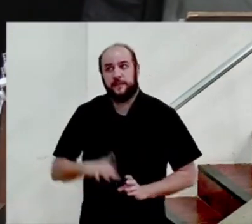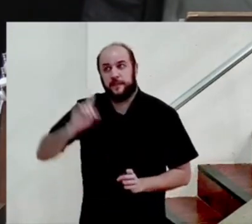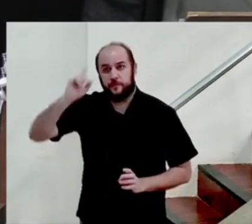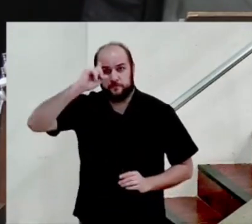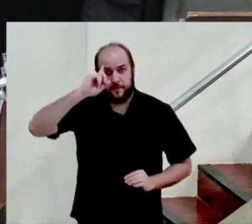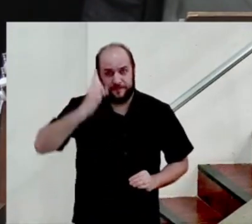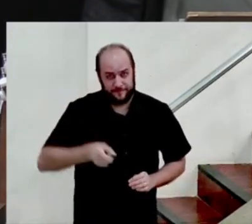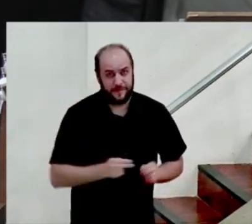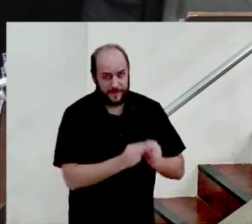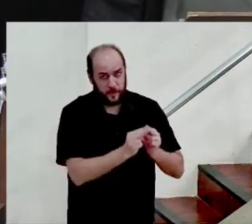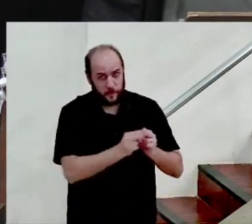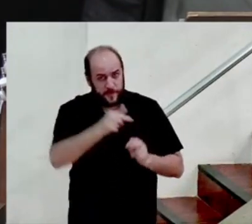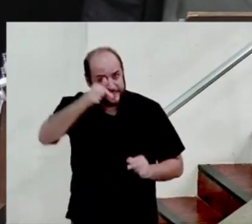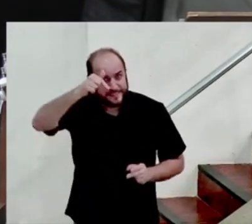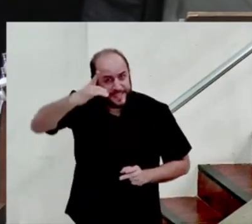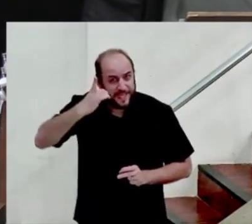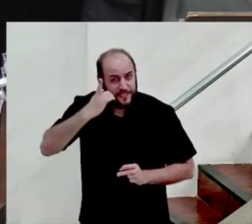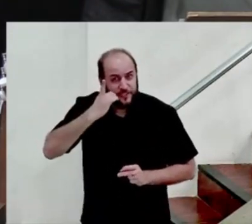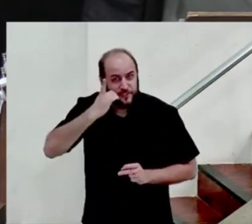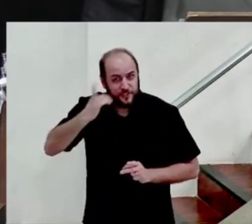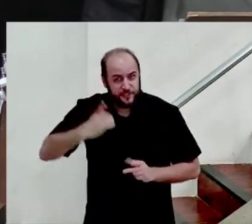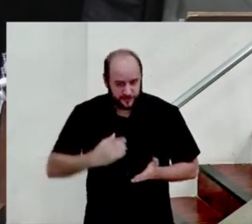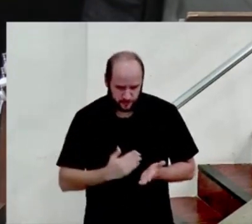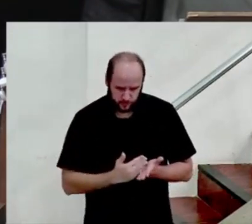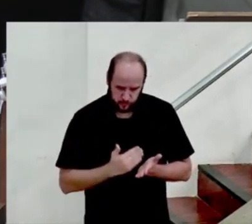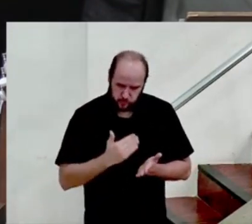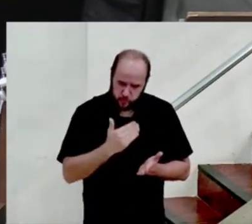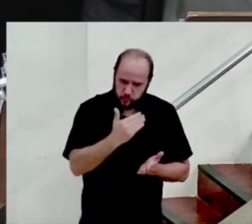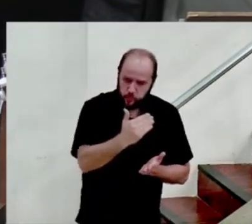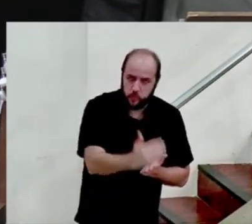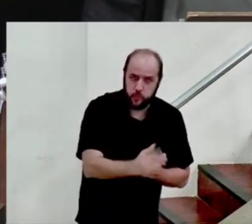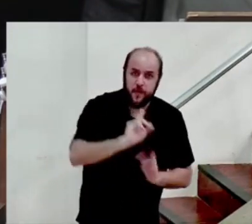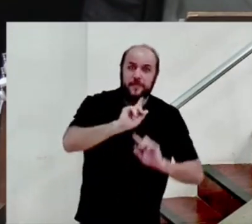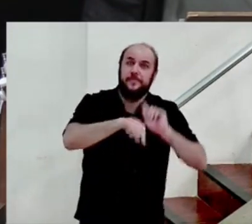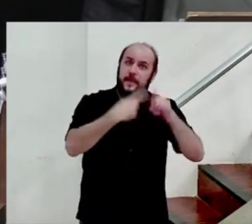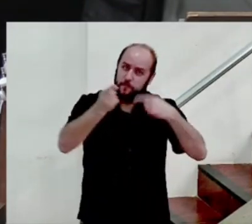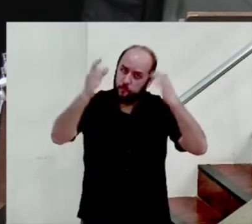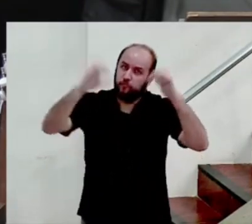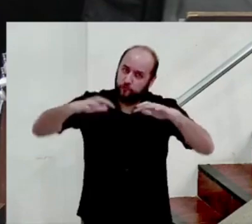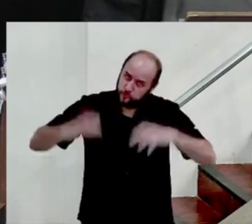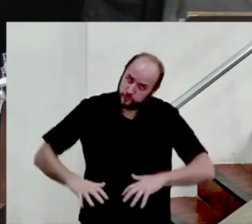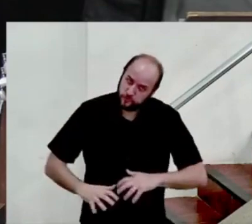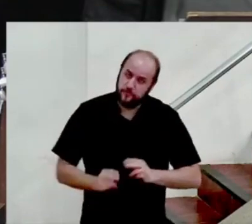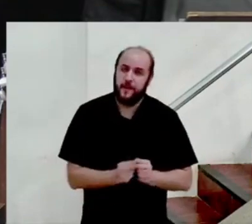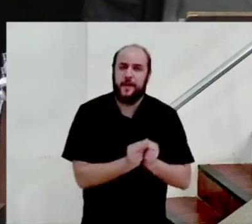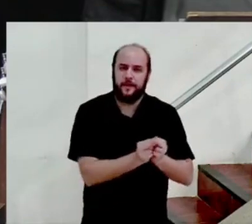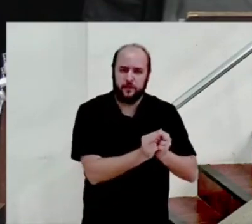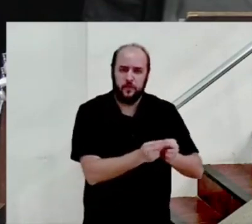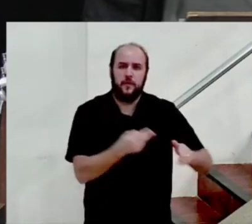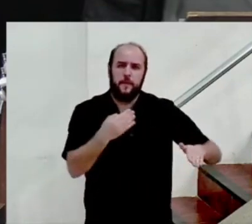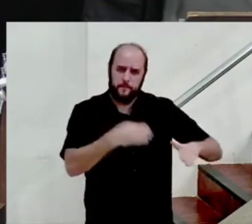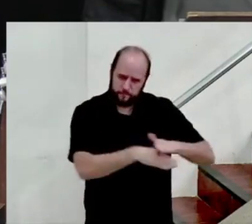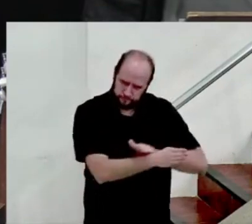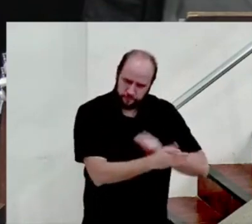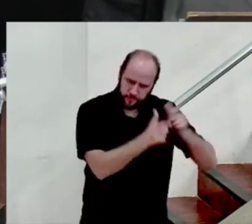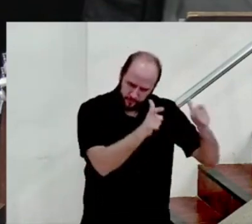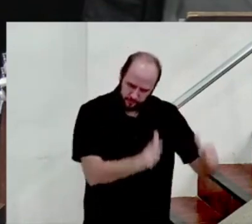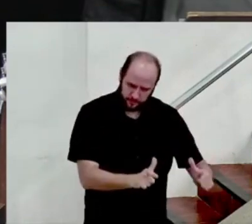arca, 7 dias se passam até o dilúvio vir sobre a terra, e então Noé adentra aquele